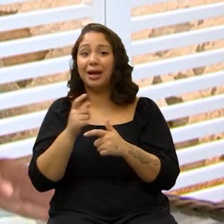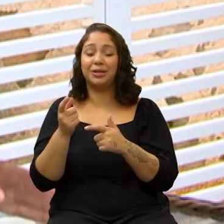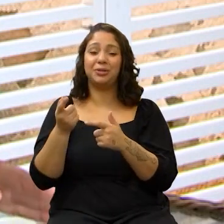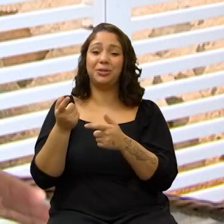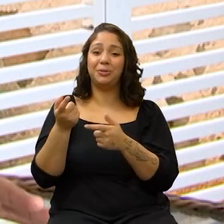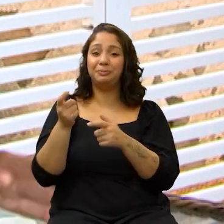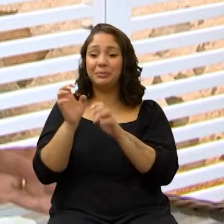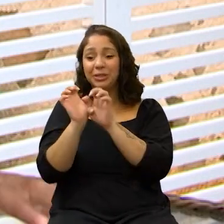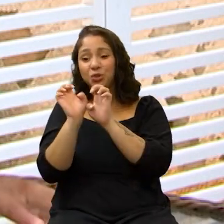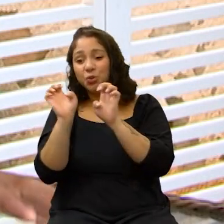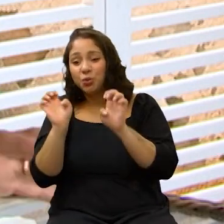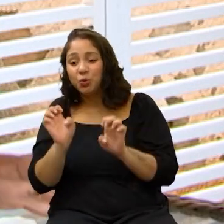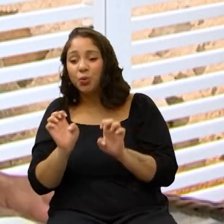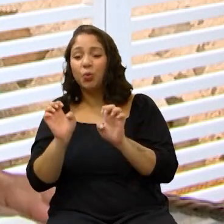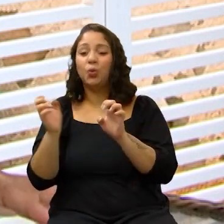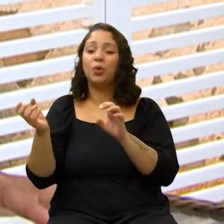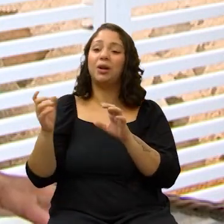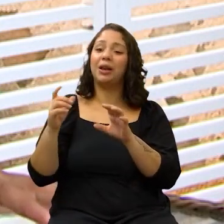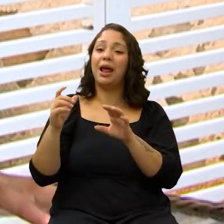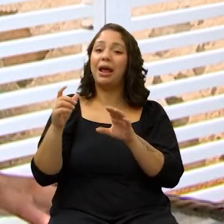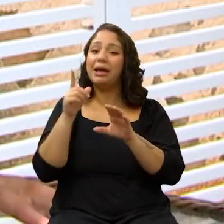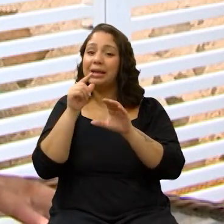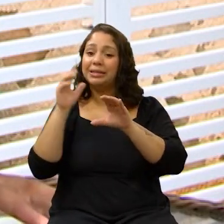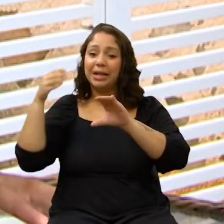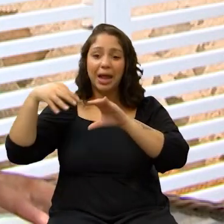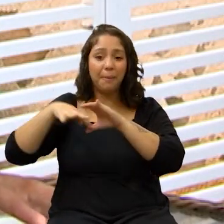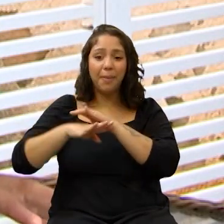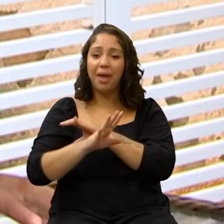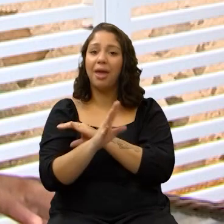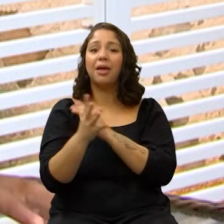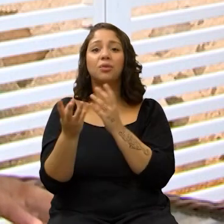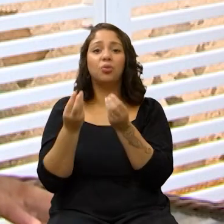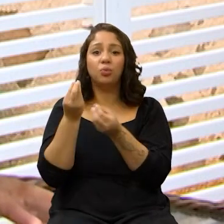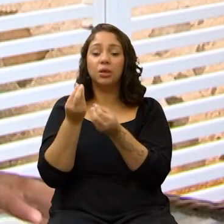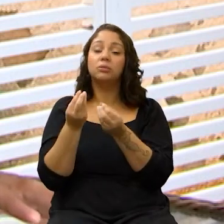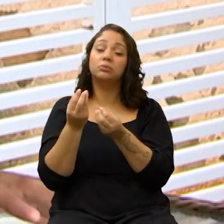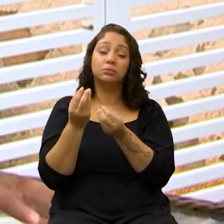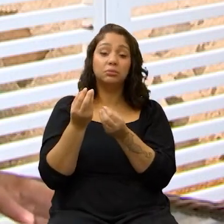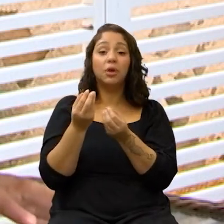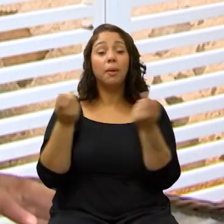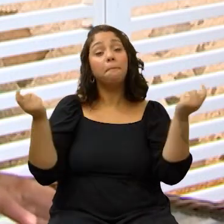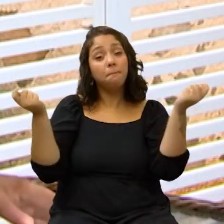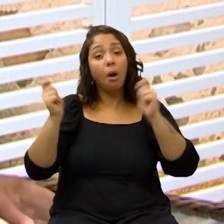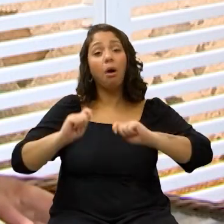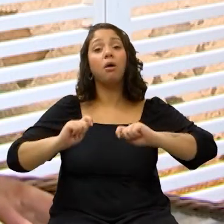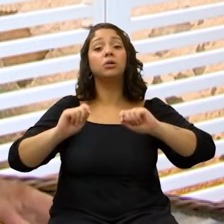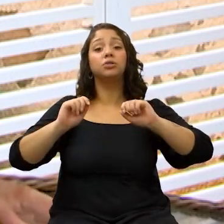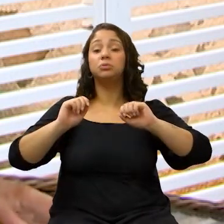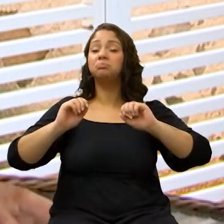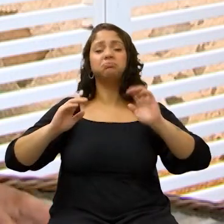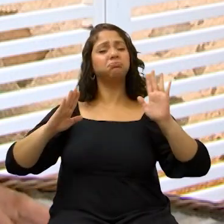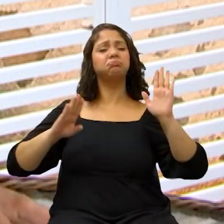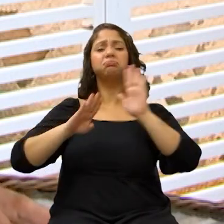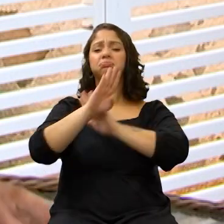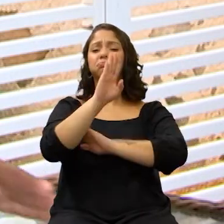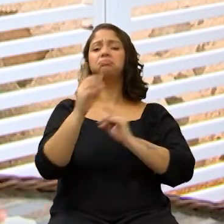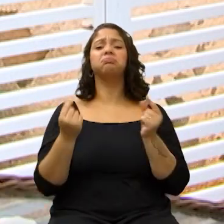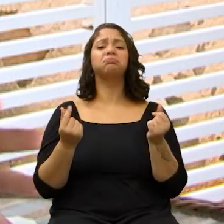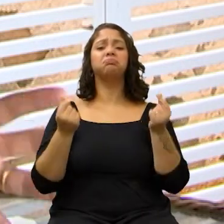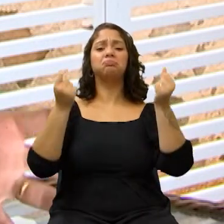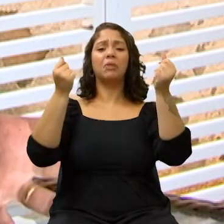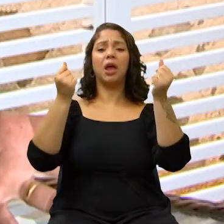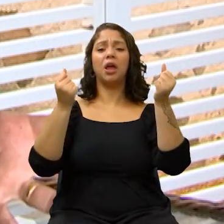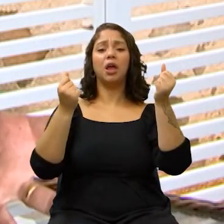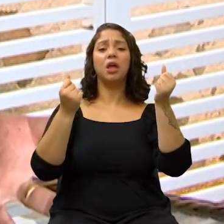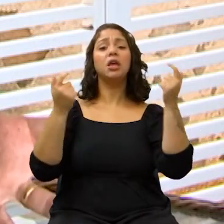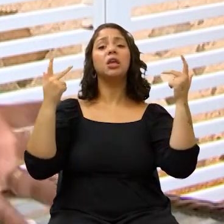básicas de infraestrutura, saneamento, podem chegar tão longe quanto alguém que nasce numa família muito rica. Então a gente